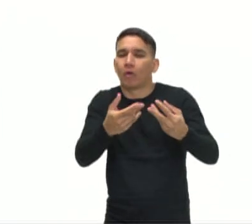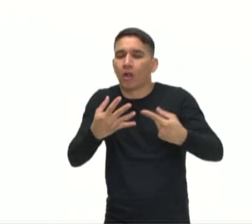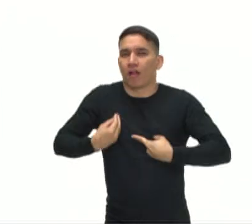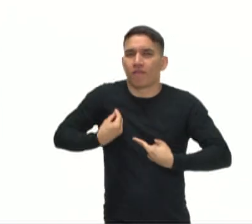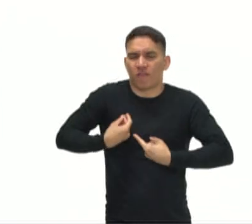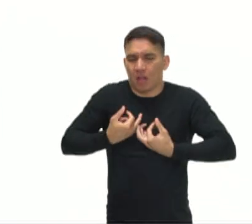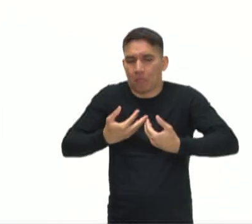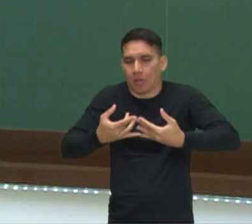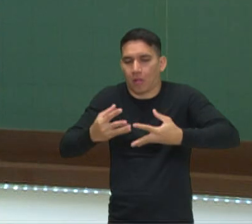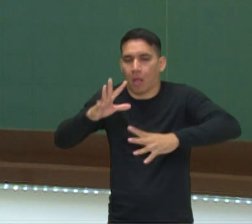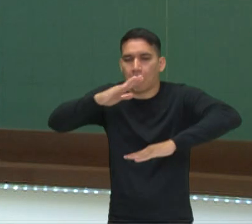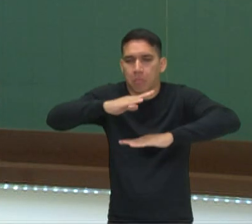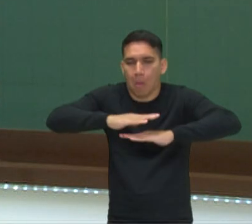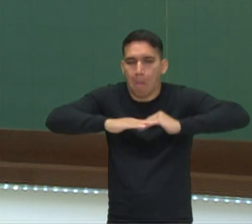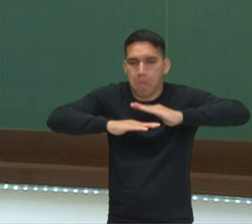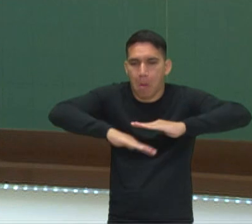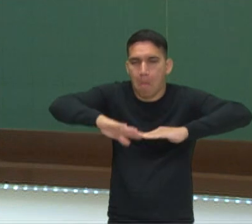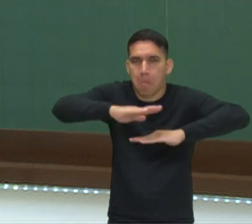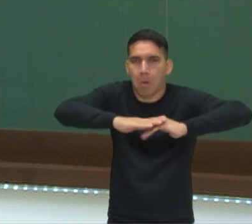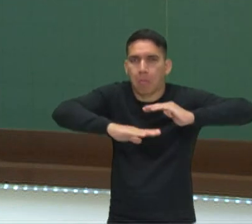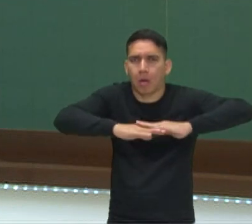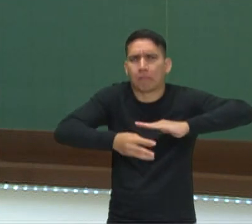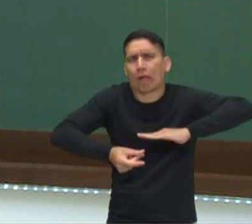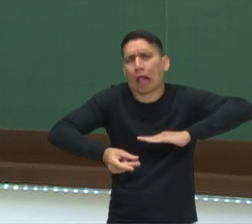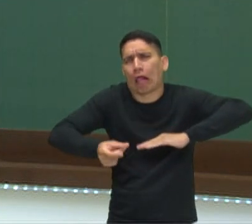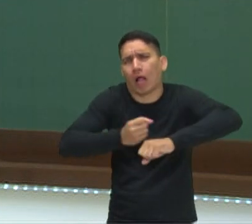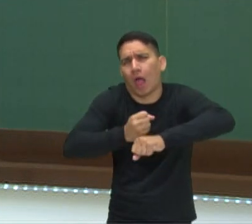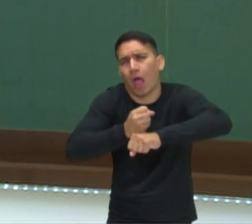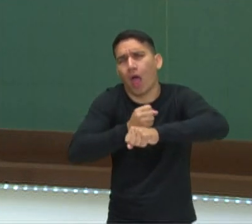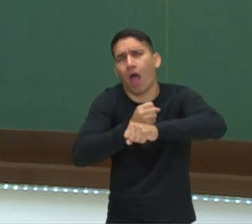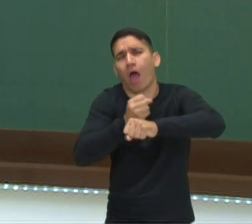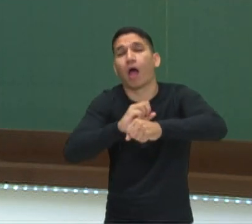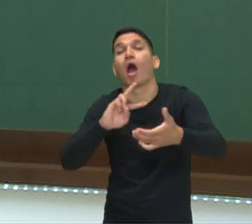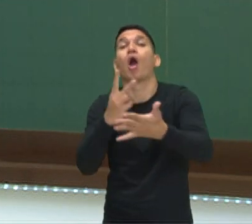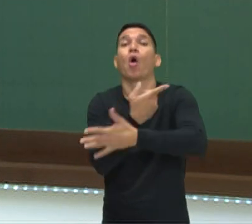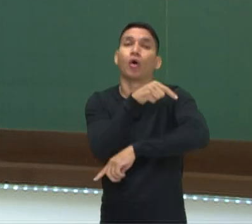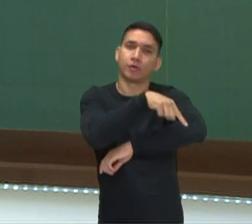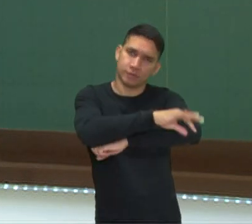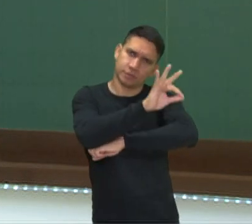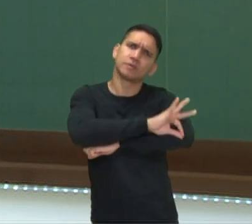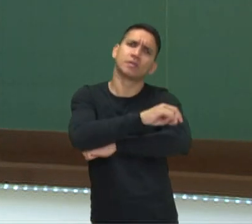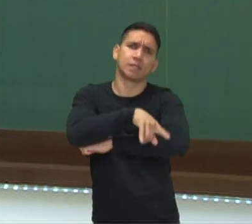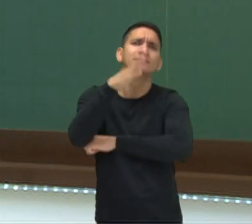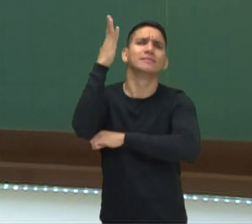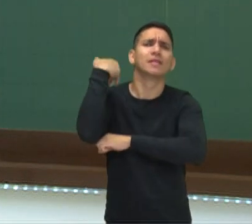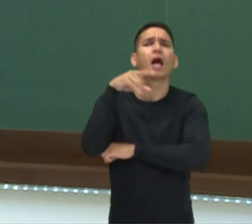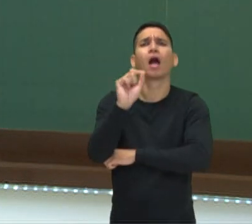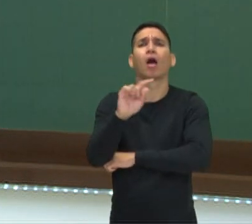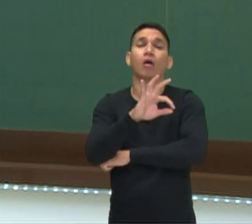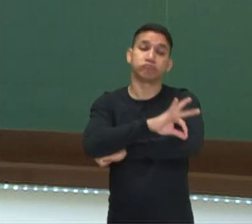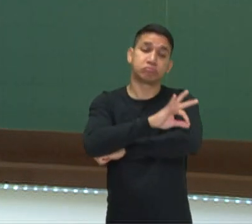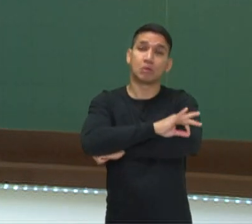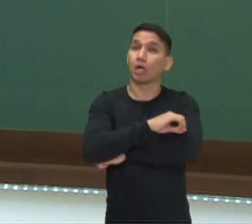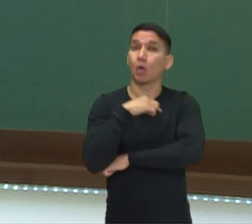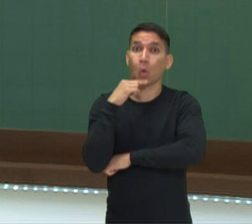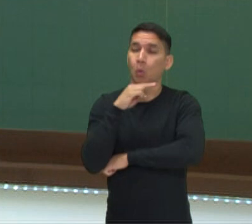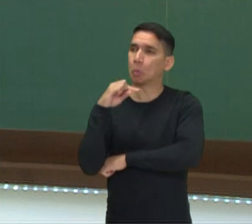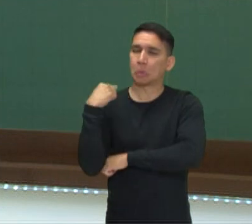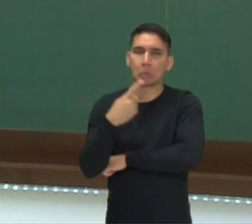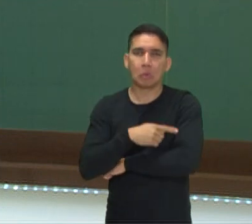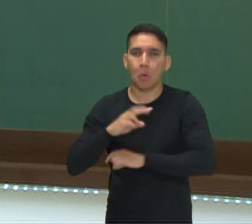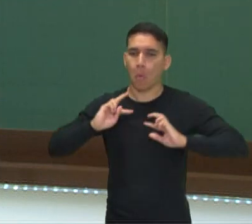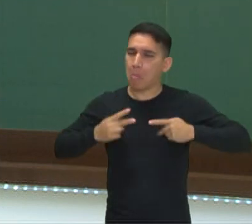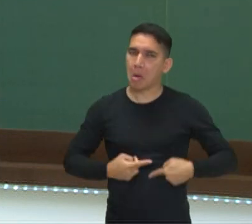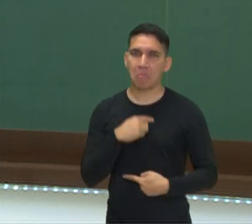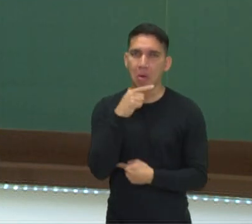leva milhares de anos para acontecer. E vocês sabem que o petróleo é uma substância que não conseguimos produzir artificialmente.